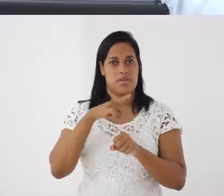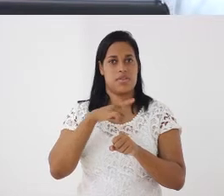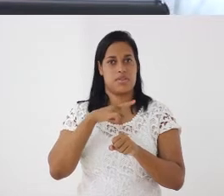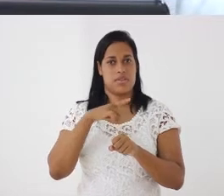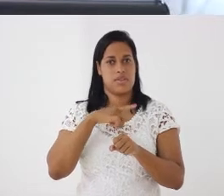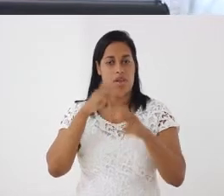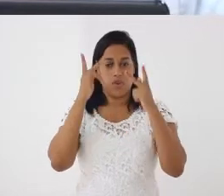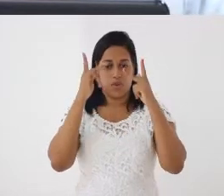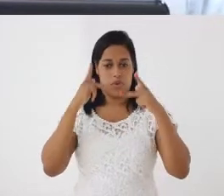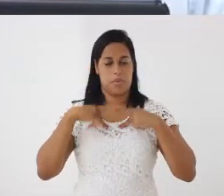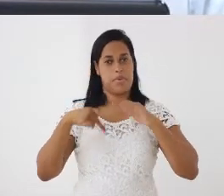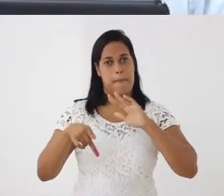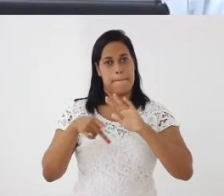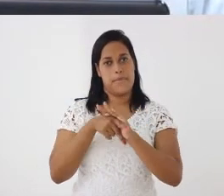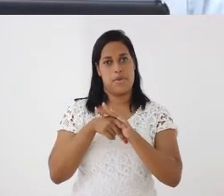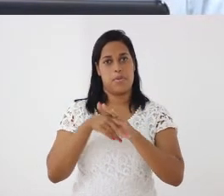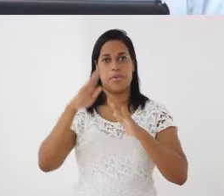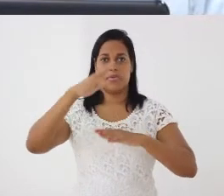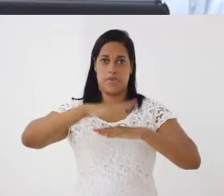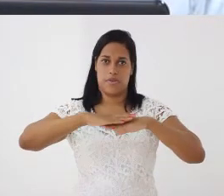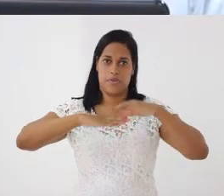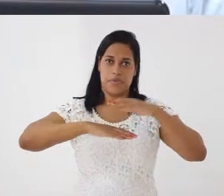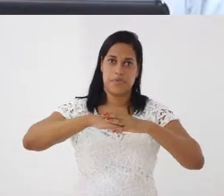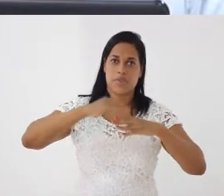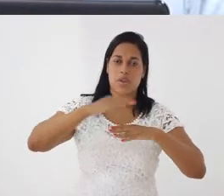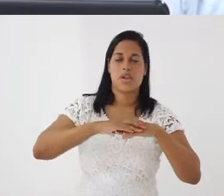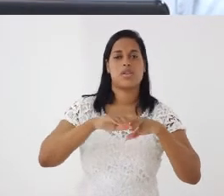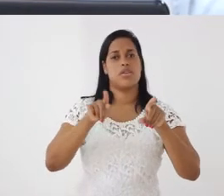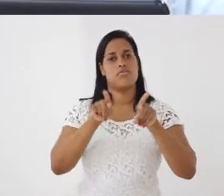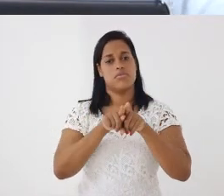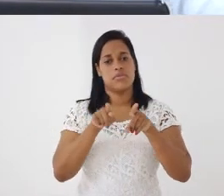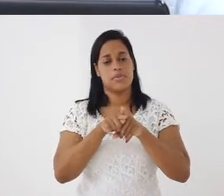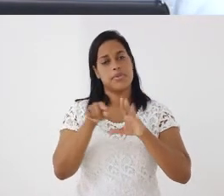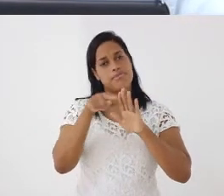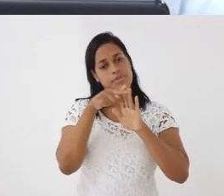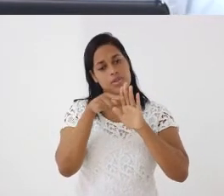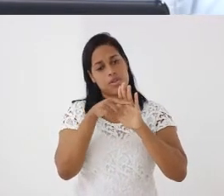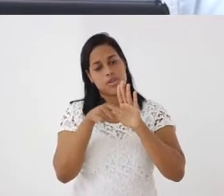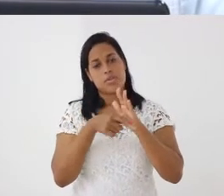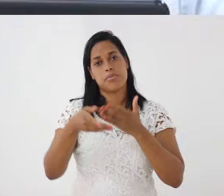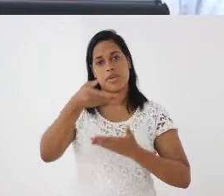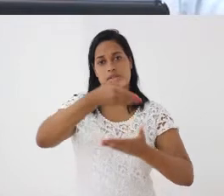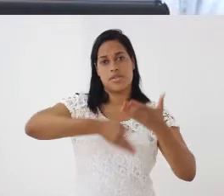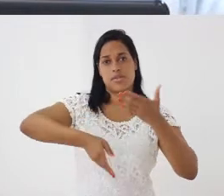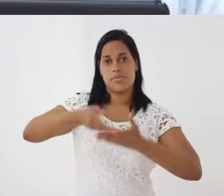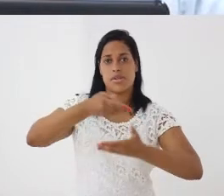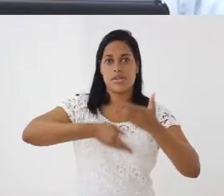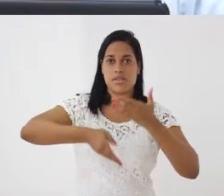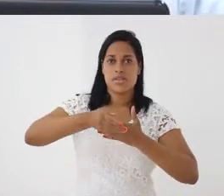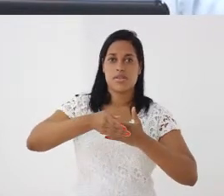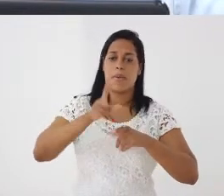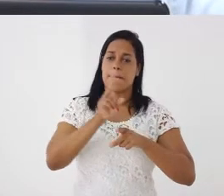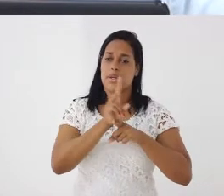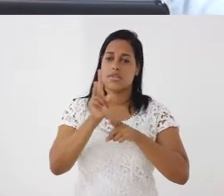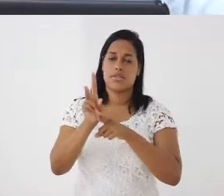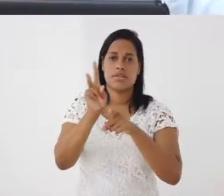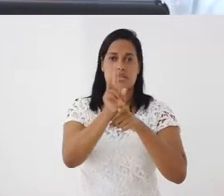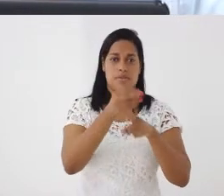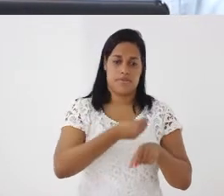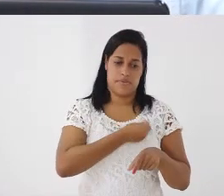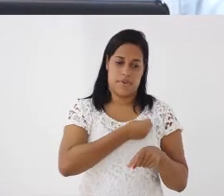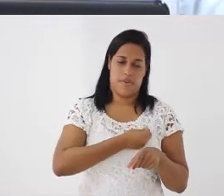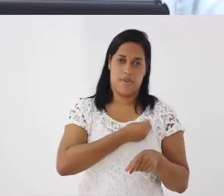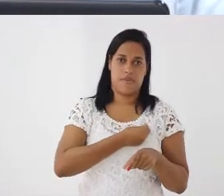dar autonomia para esses funcionários, propiciar programa de participação de lucros, preservar a vida